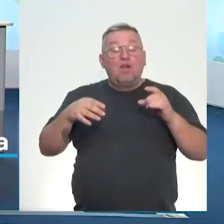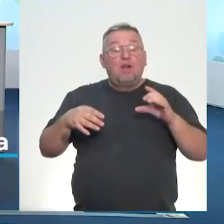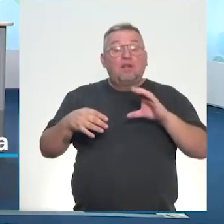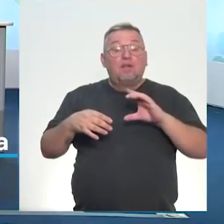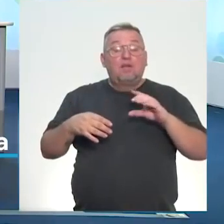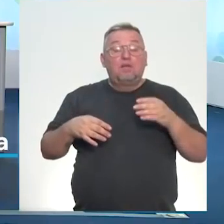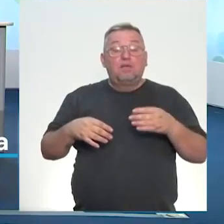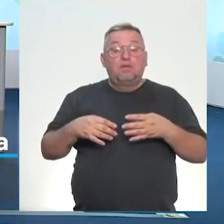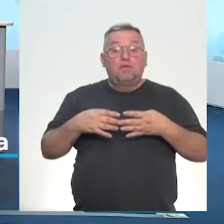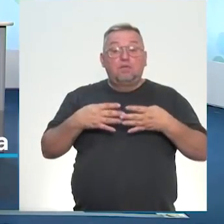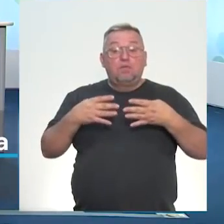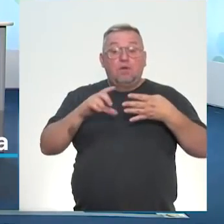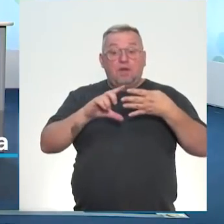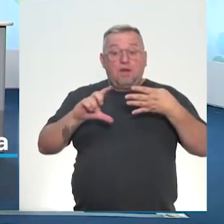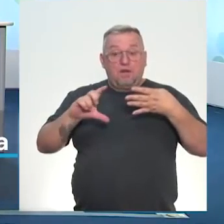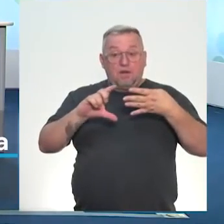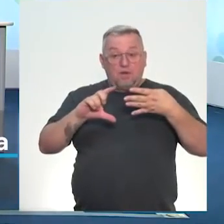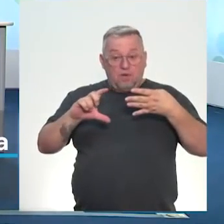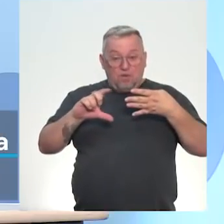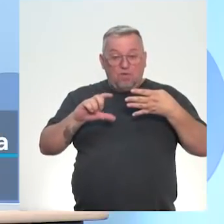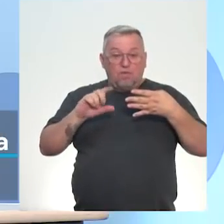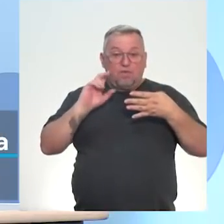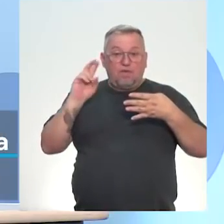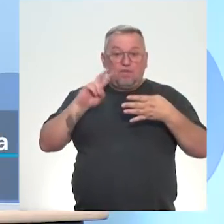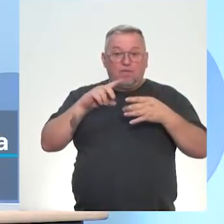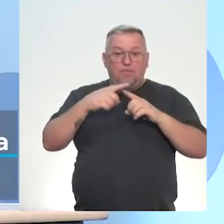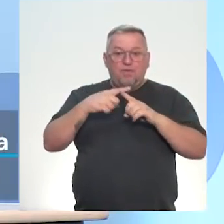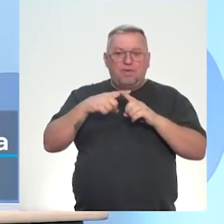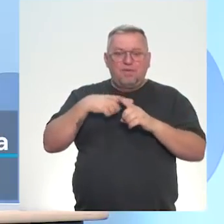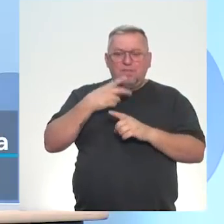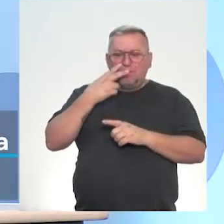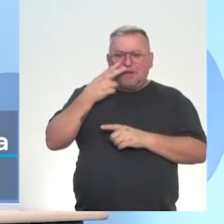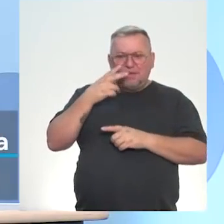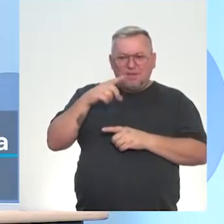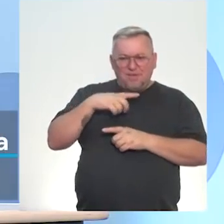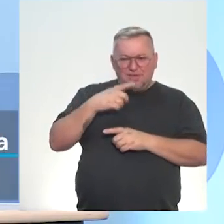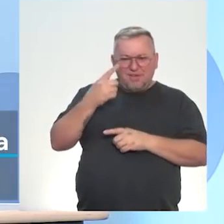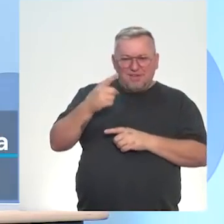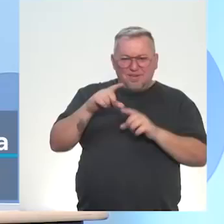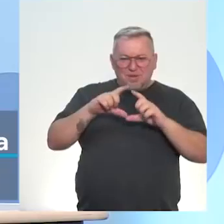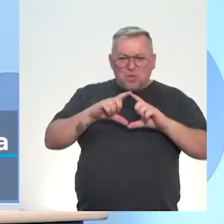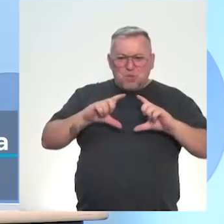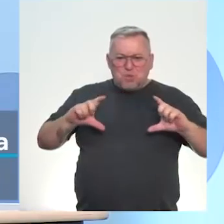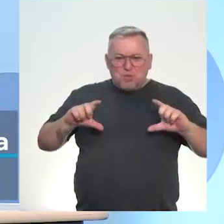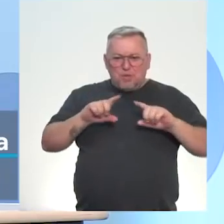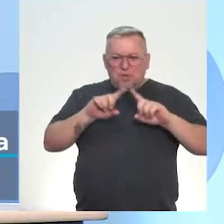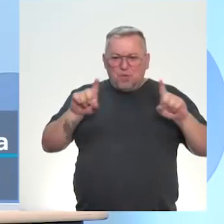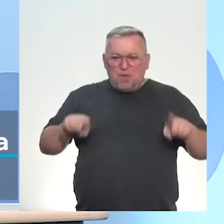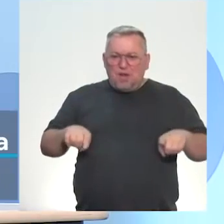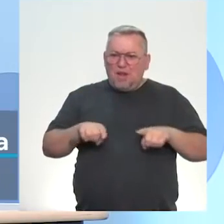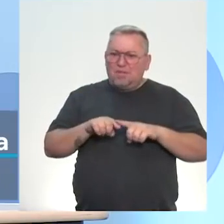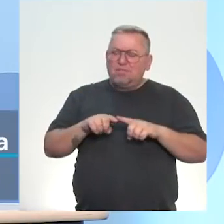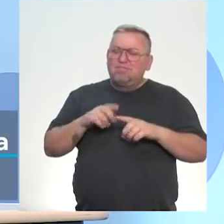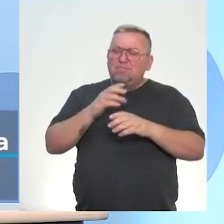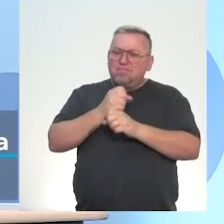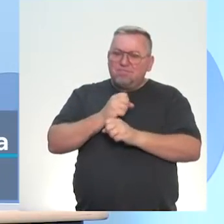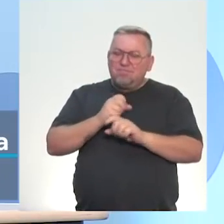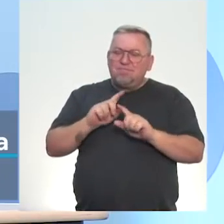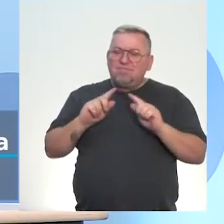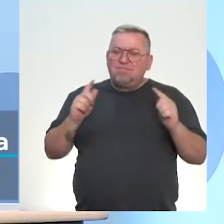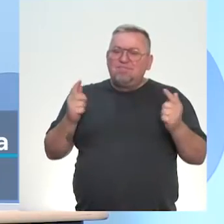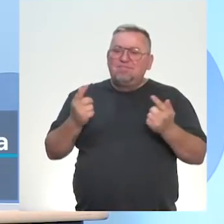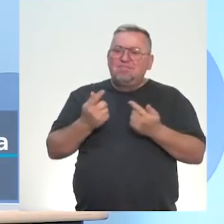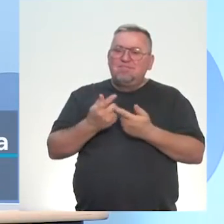que é Mas possível. é legal essa figura que você pôs, né? Porque a gente tem a falsa impressão de que só existe retângulo e quadrado para calcular geometria, né? Isso